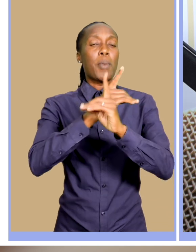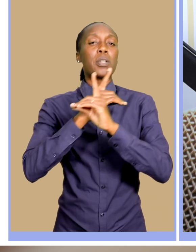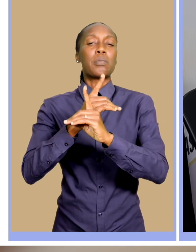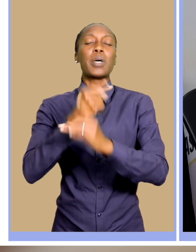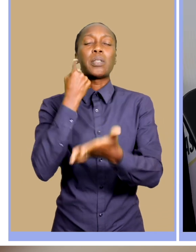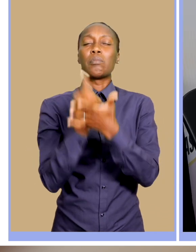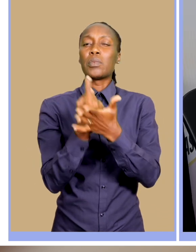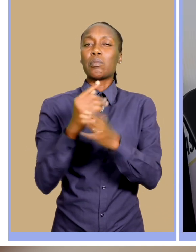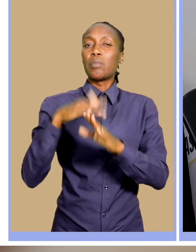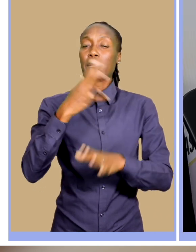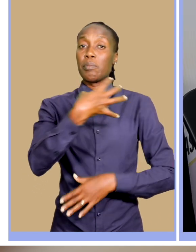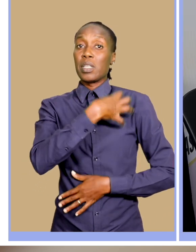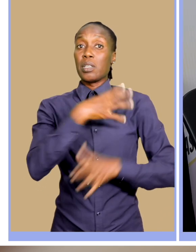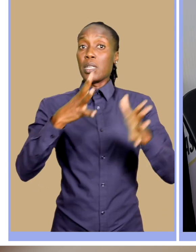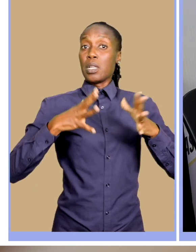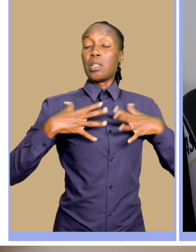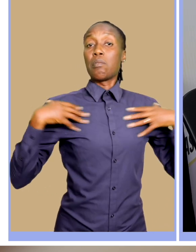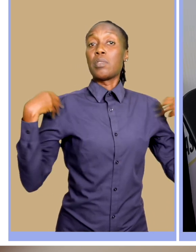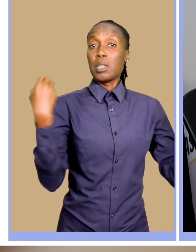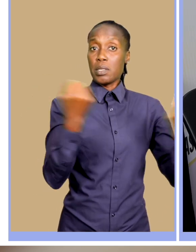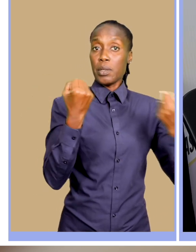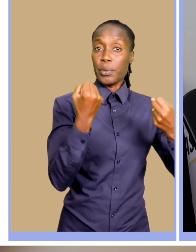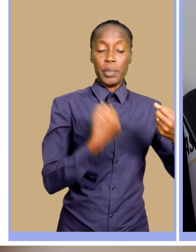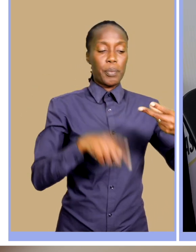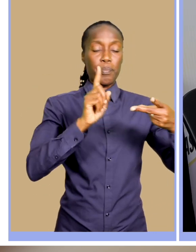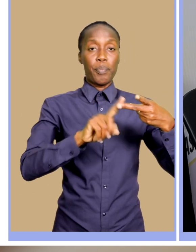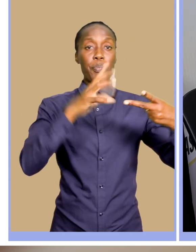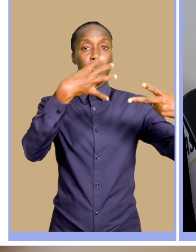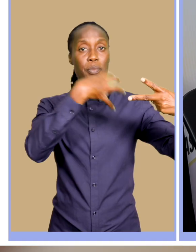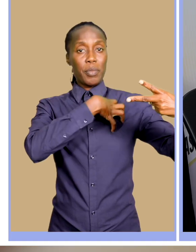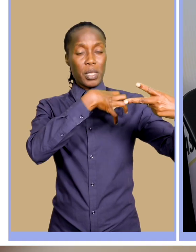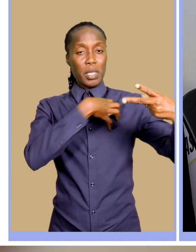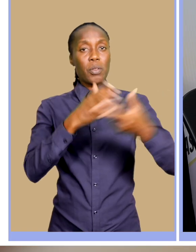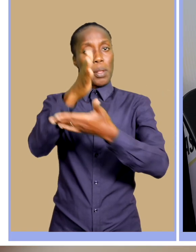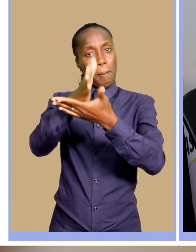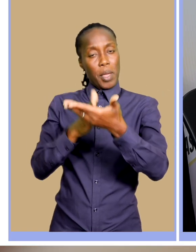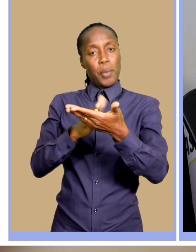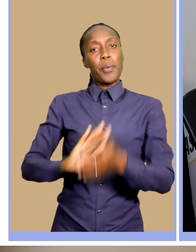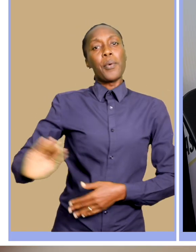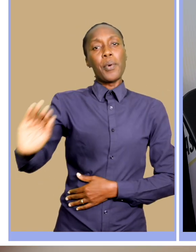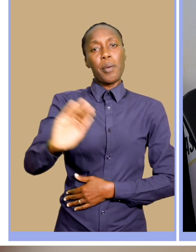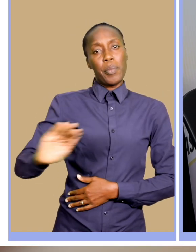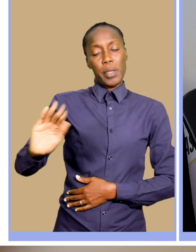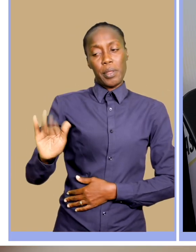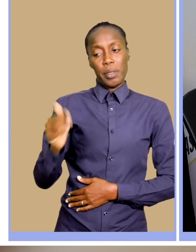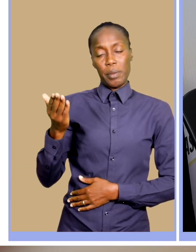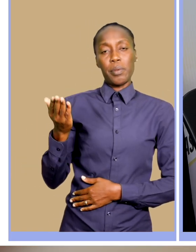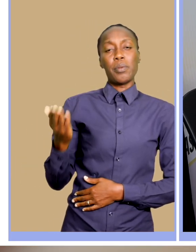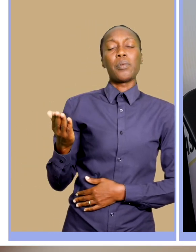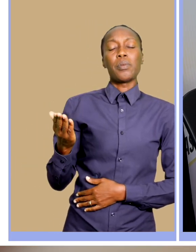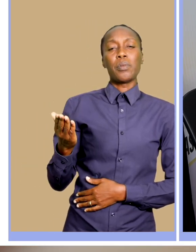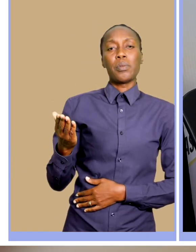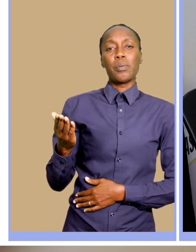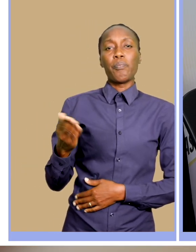o então Ministro da Terra e Ambiente, quando este ministério assim se chamava. Então, neste evento foi bom